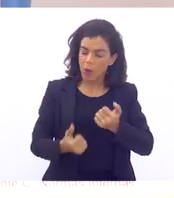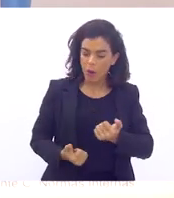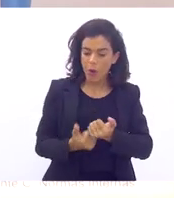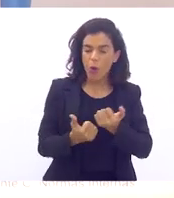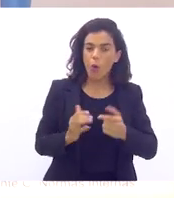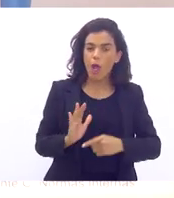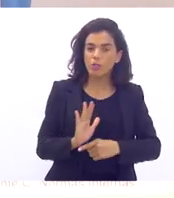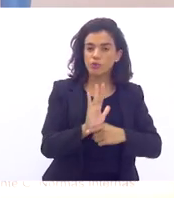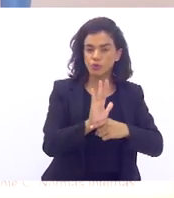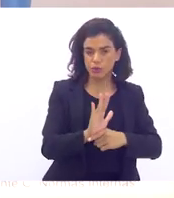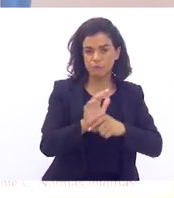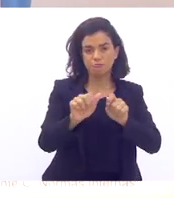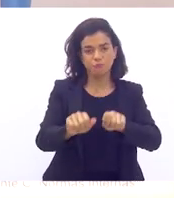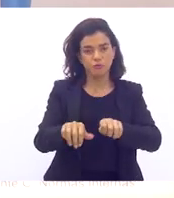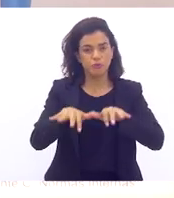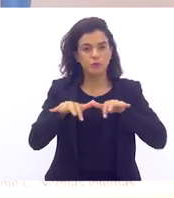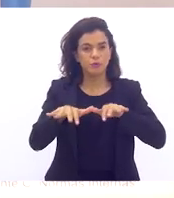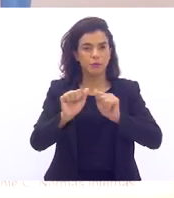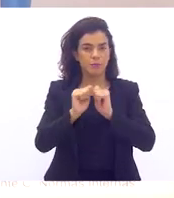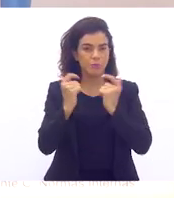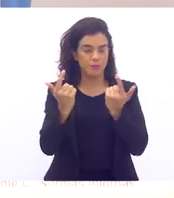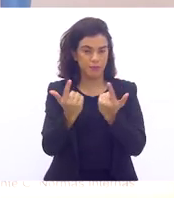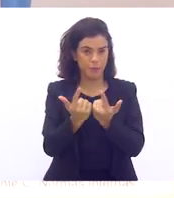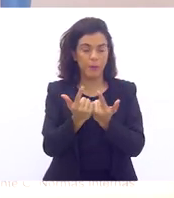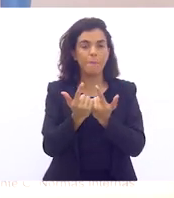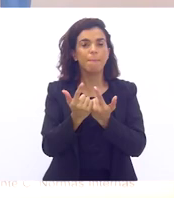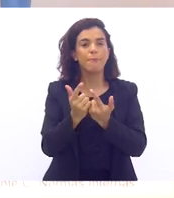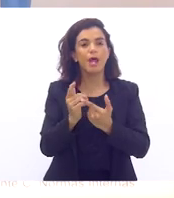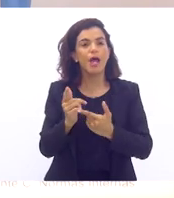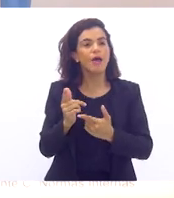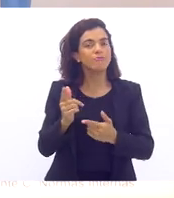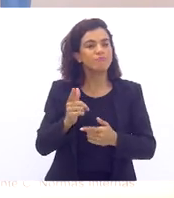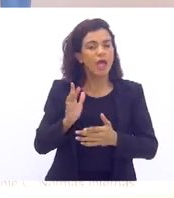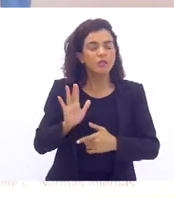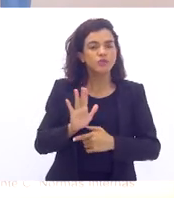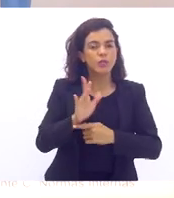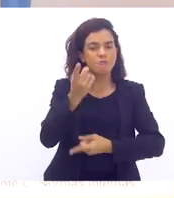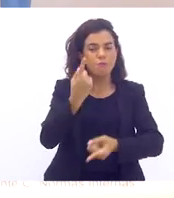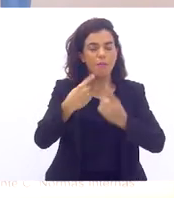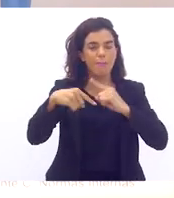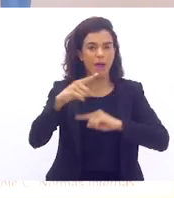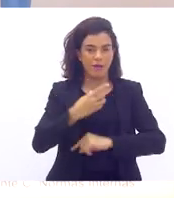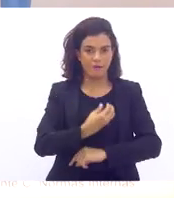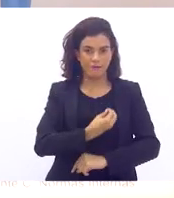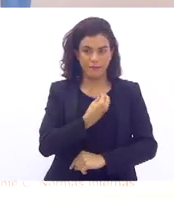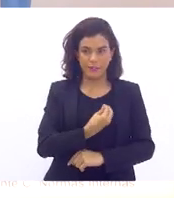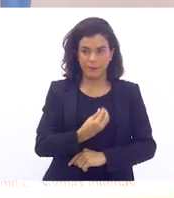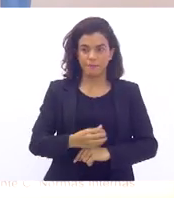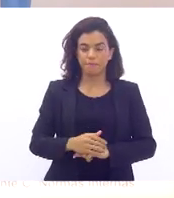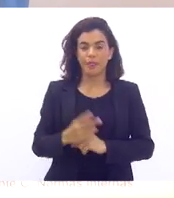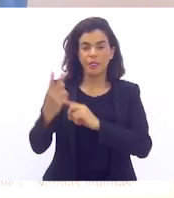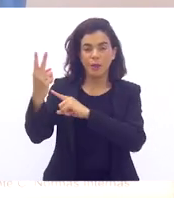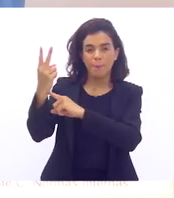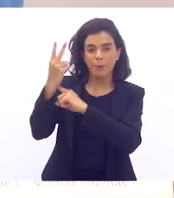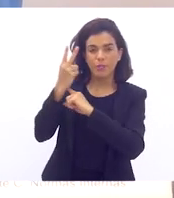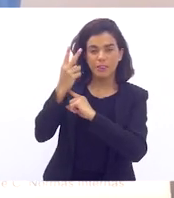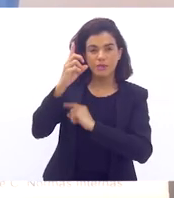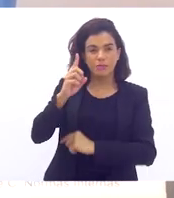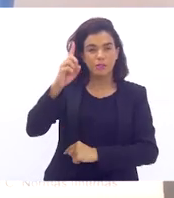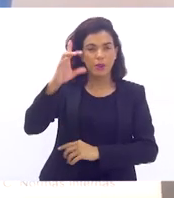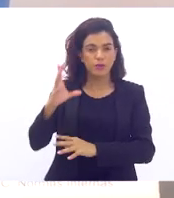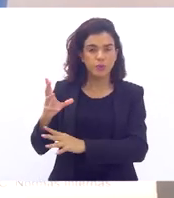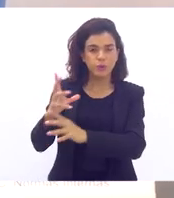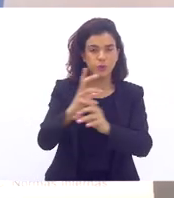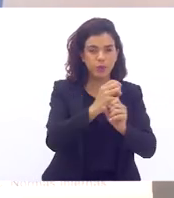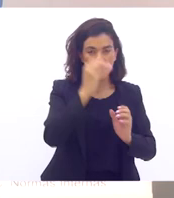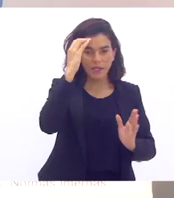do Parlamento Fluminense para fazer a diferença na vida das pessoas então sobre a proteção de Deus é venda do número